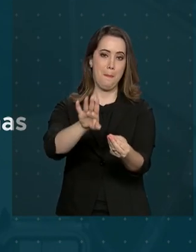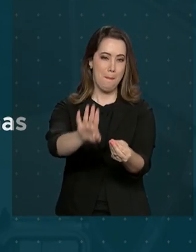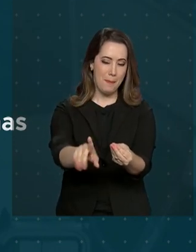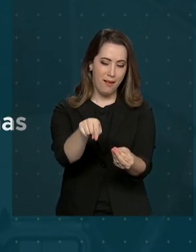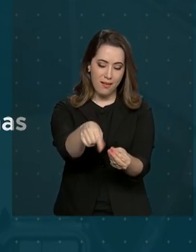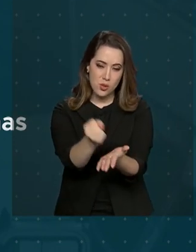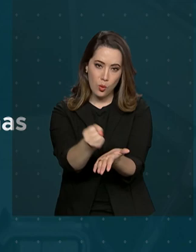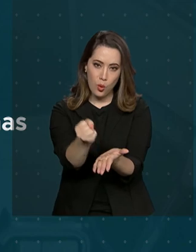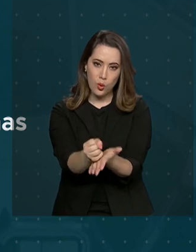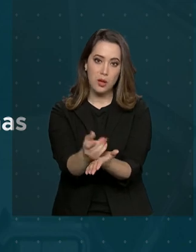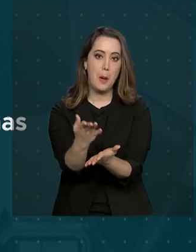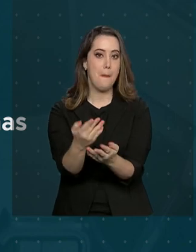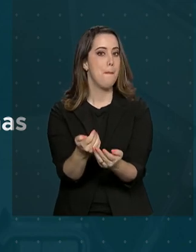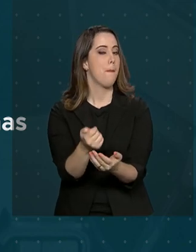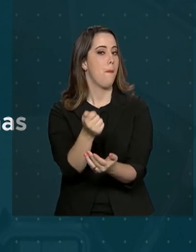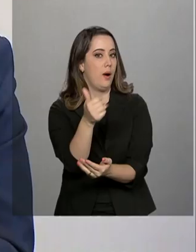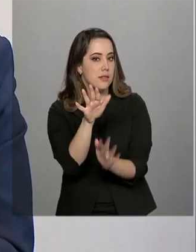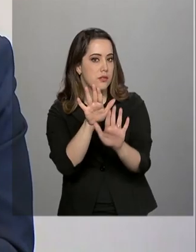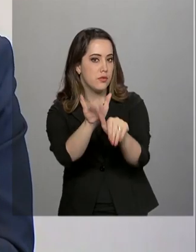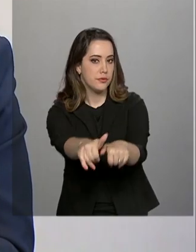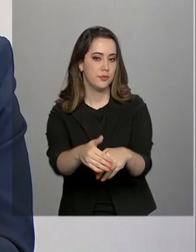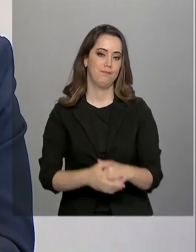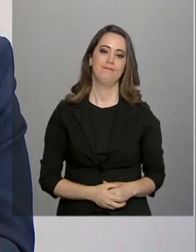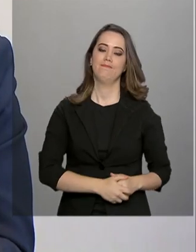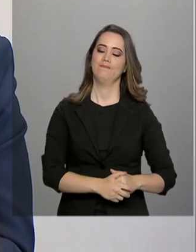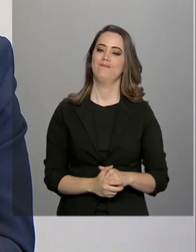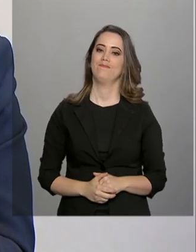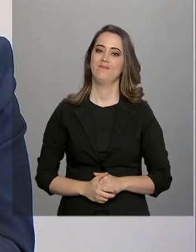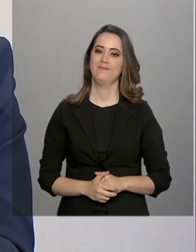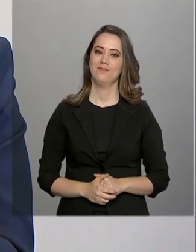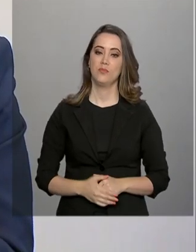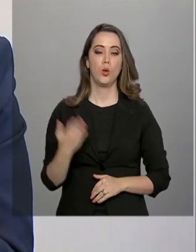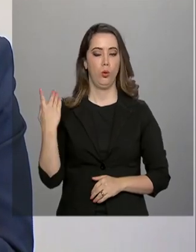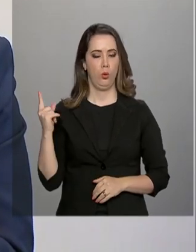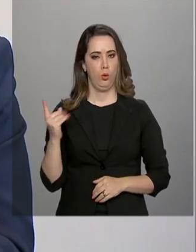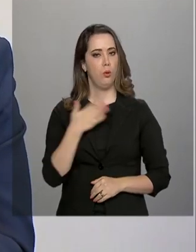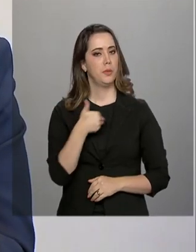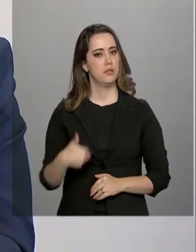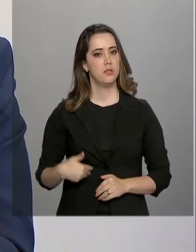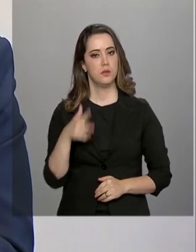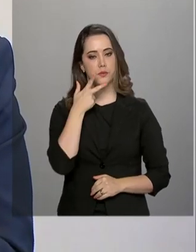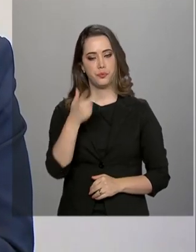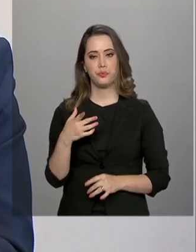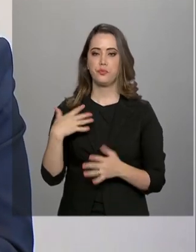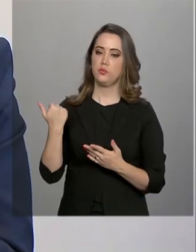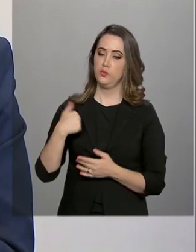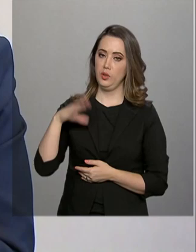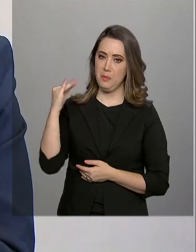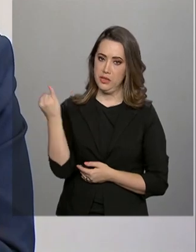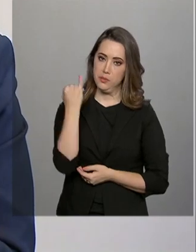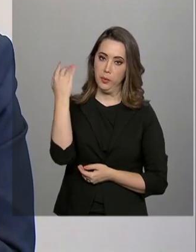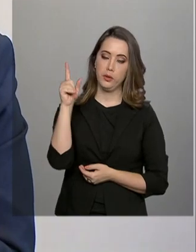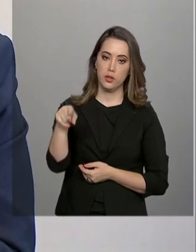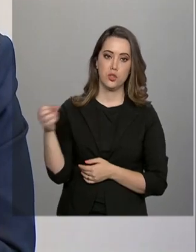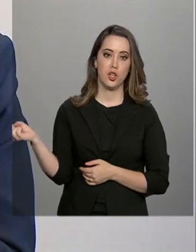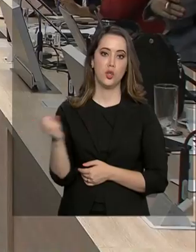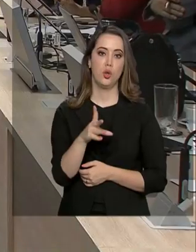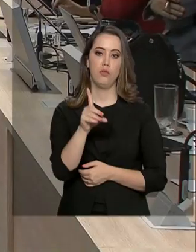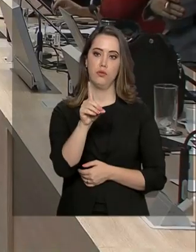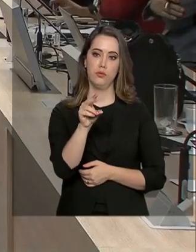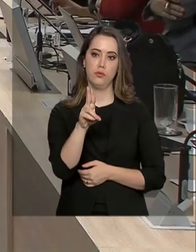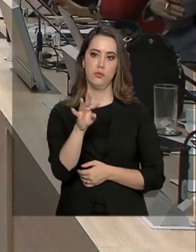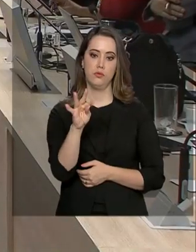mas o contrato está próximo de vencer. Para o ministro da infraestrutura, o destaque será a concessão da nova Dutra,